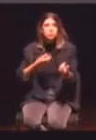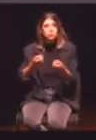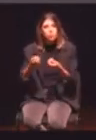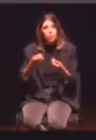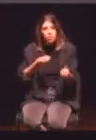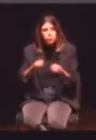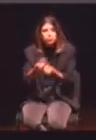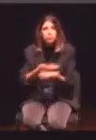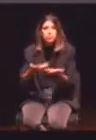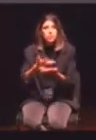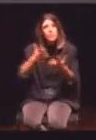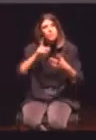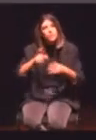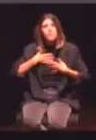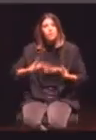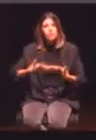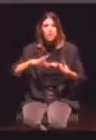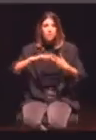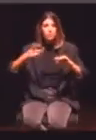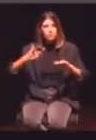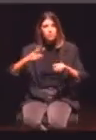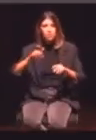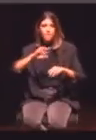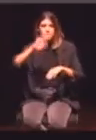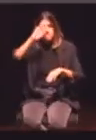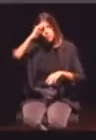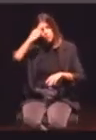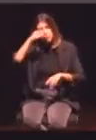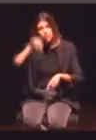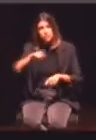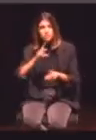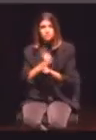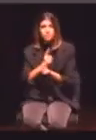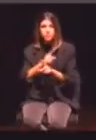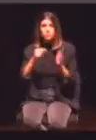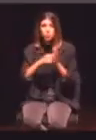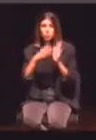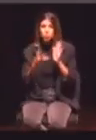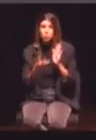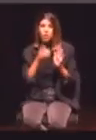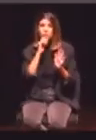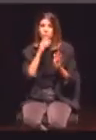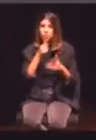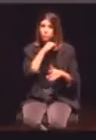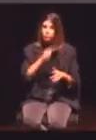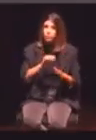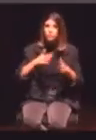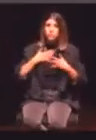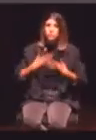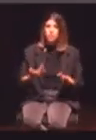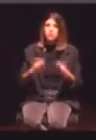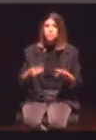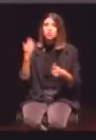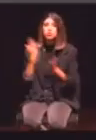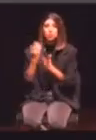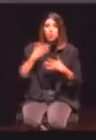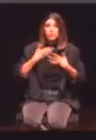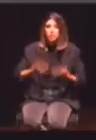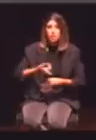da Câmara para fazer mais. Sobre o ponto 4, pode ser permitido voluntariado, mas não exclusivamente, na perspectiva dos